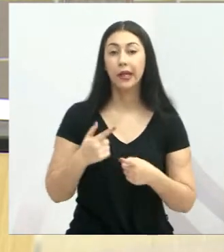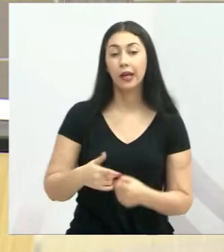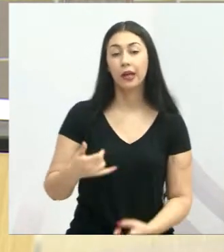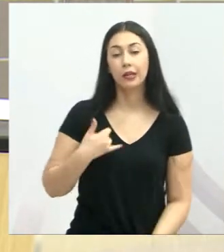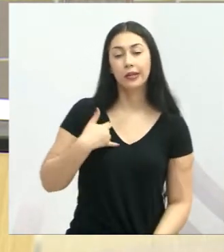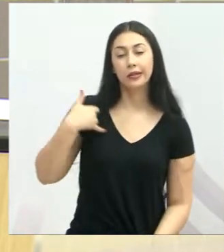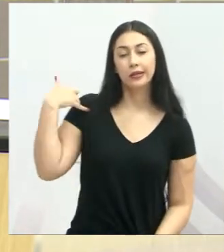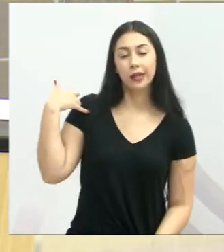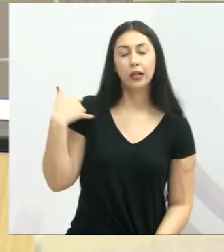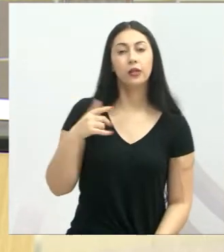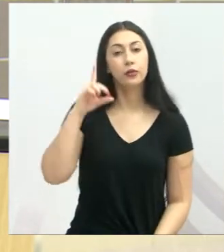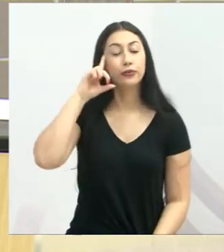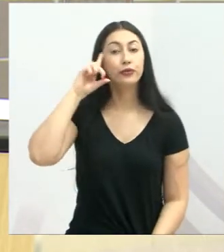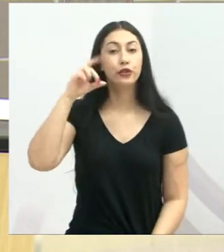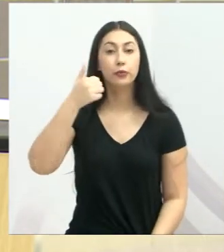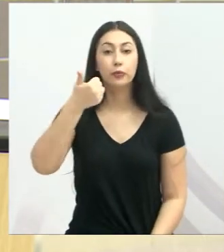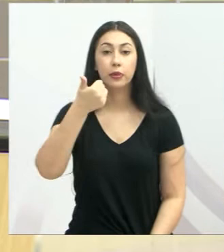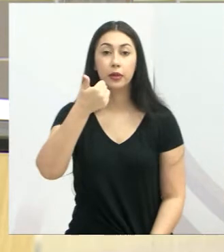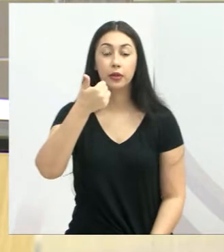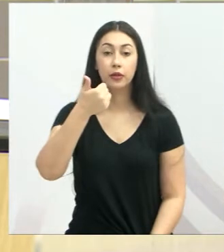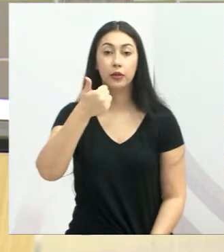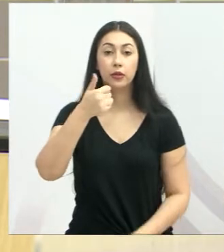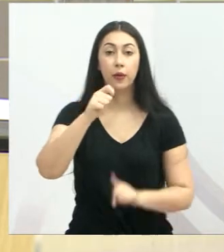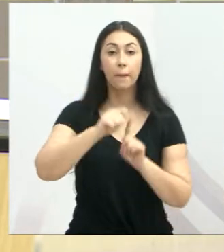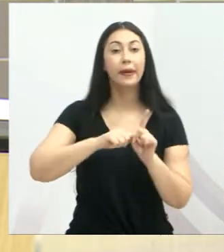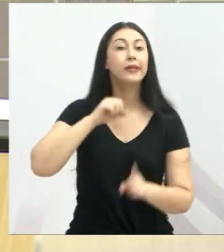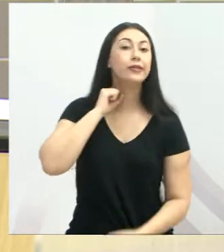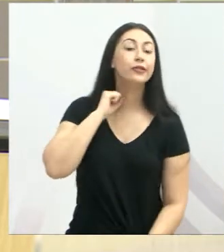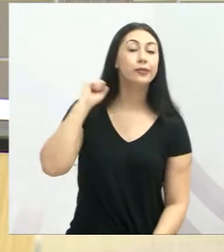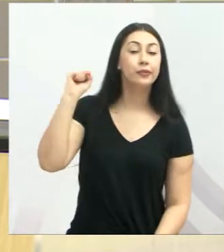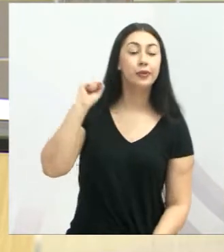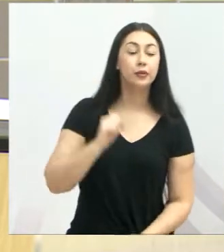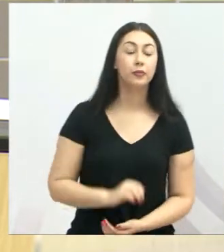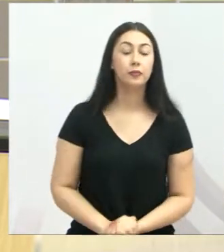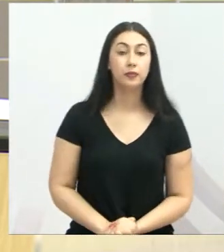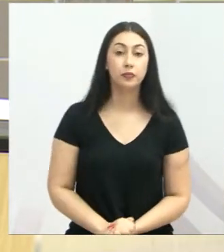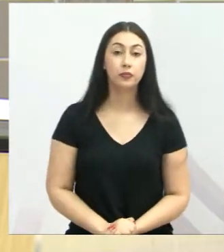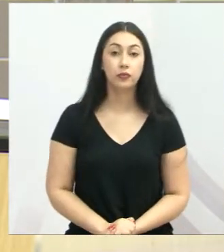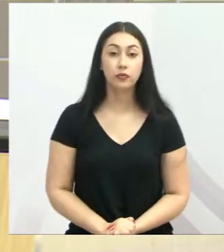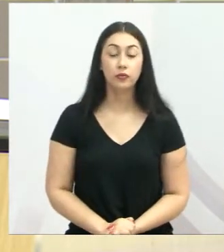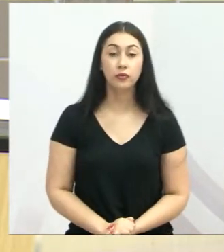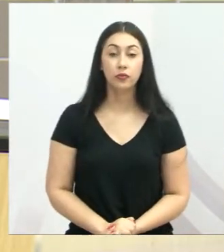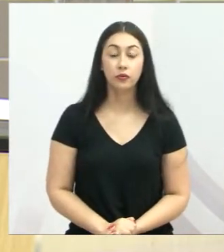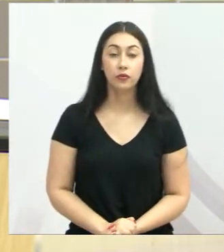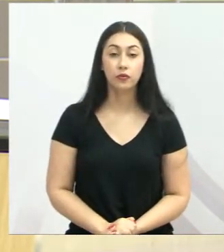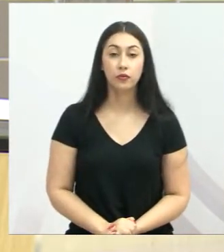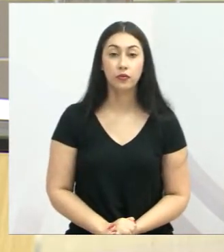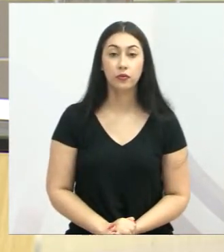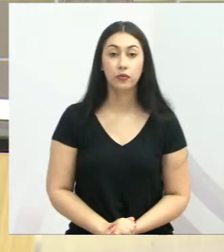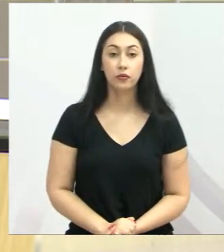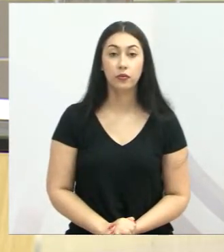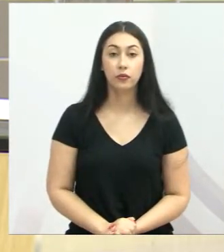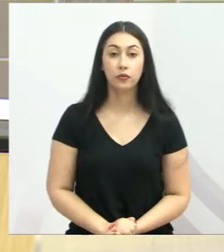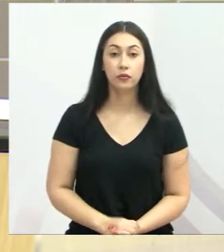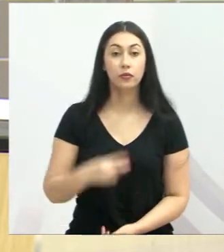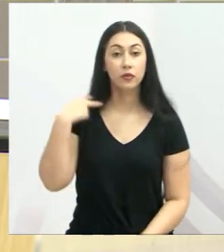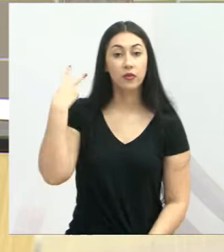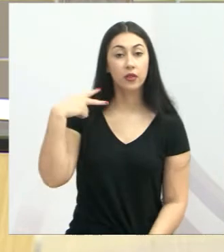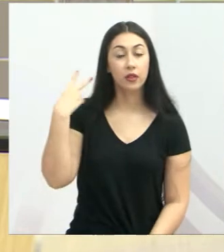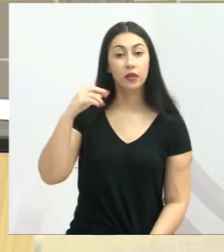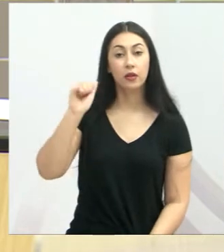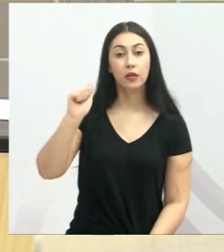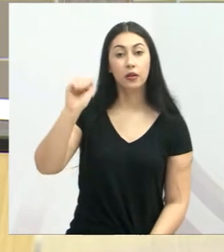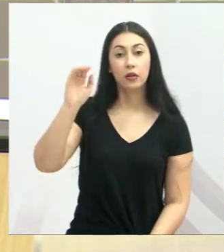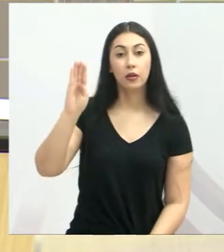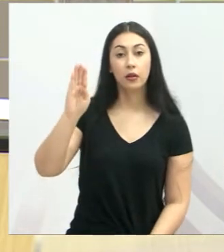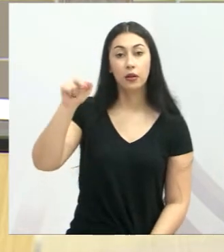aniversário, comemorado em 1º de abril, Parque dos Sinos, tá? Comemorado no dia 1º de abril. Vereador